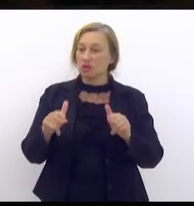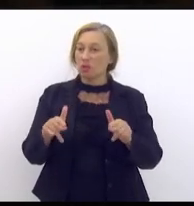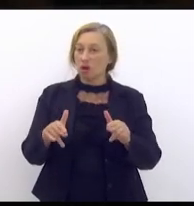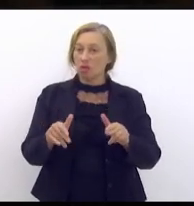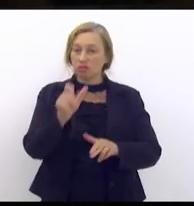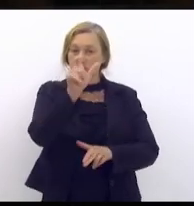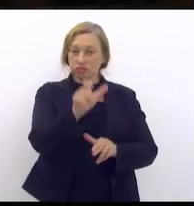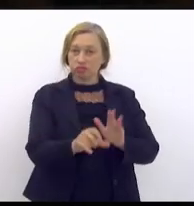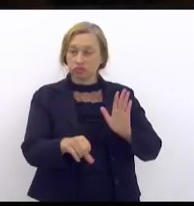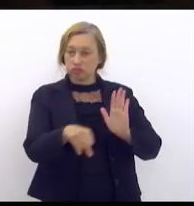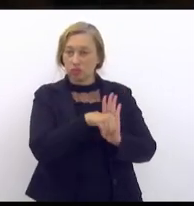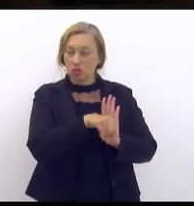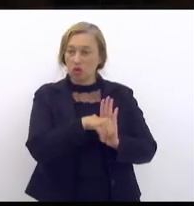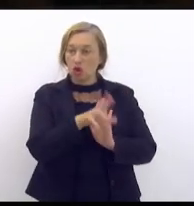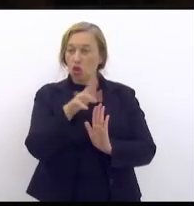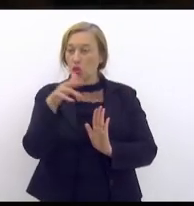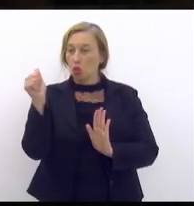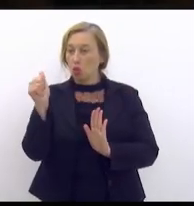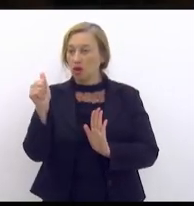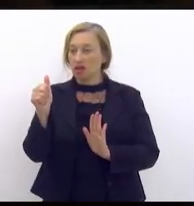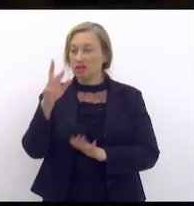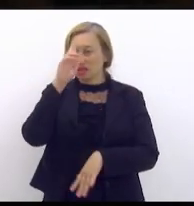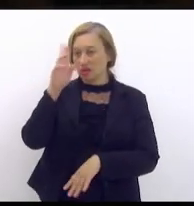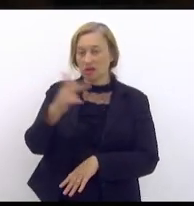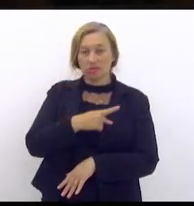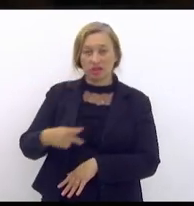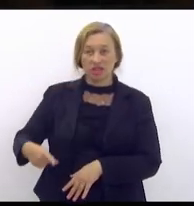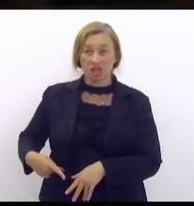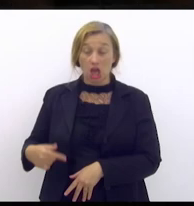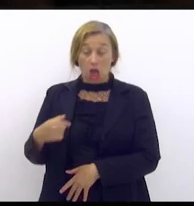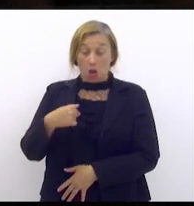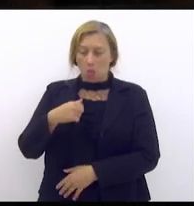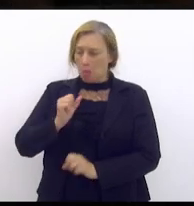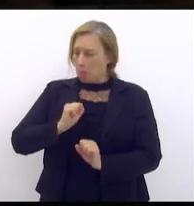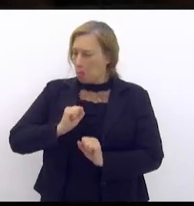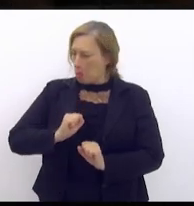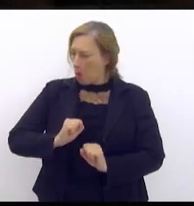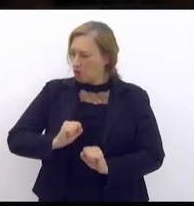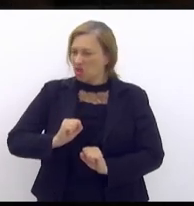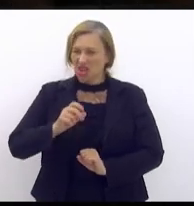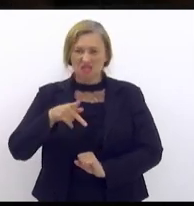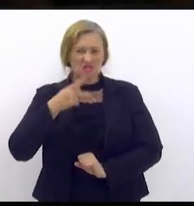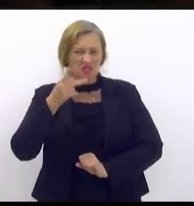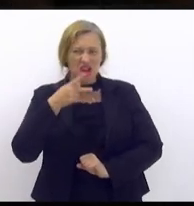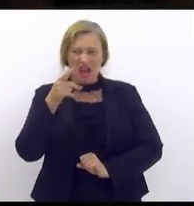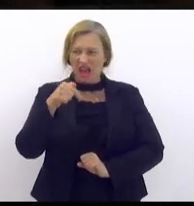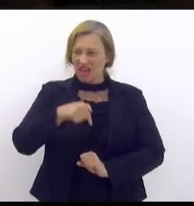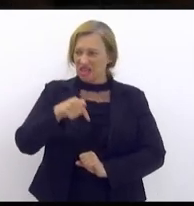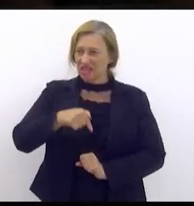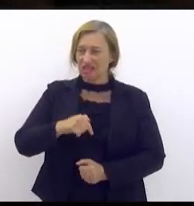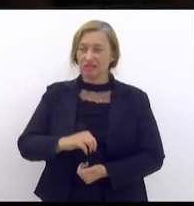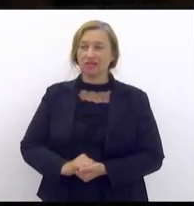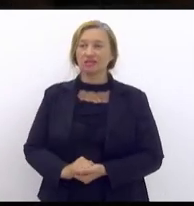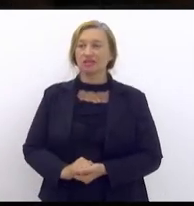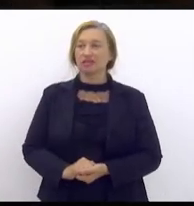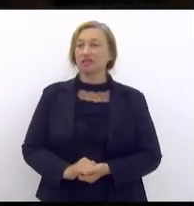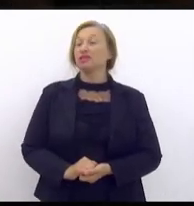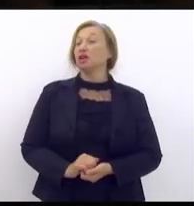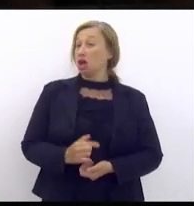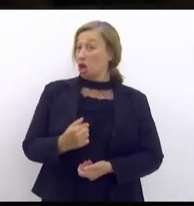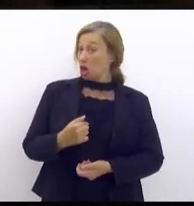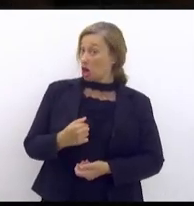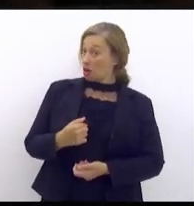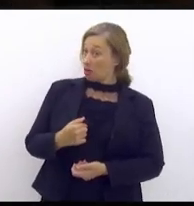criminosos. Mas jamais, senhora presidente, eu poderia afirmar aqui, porque seria